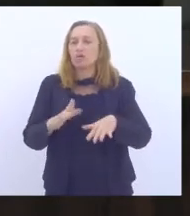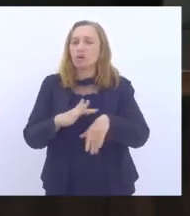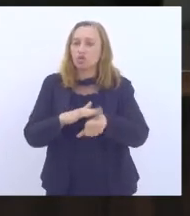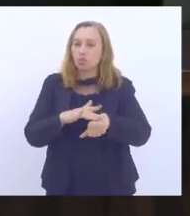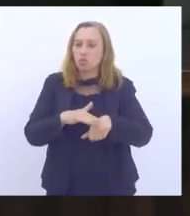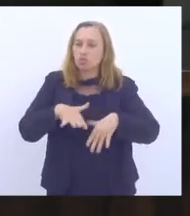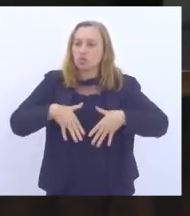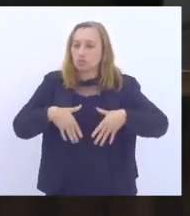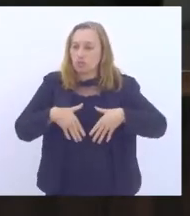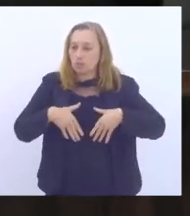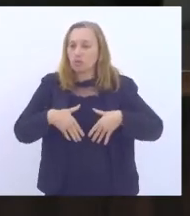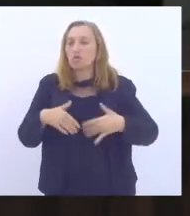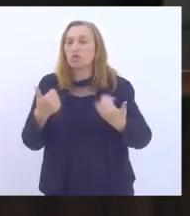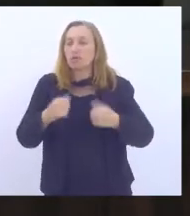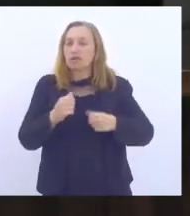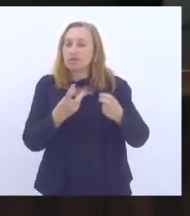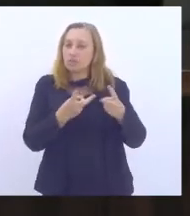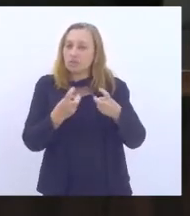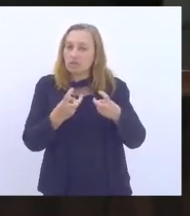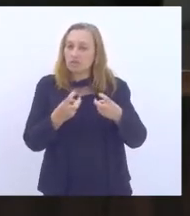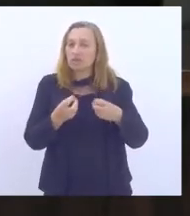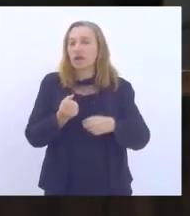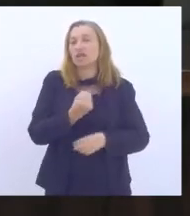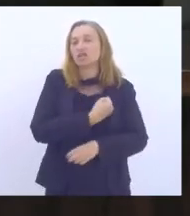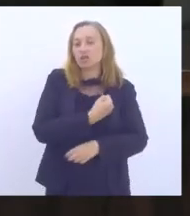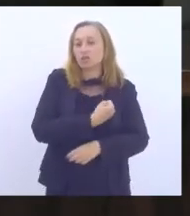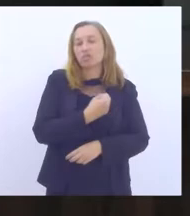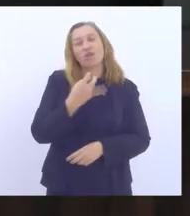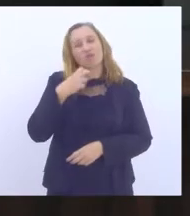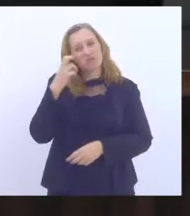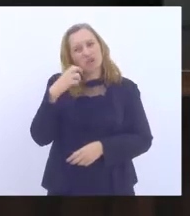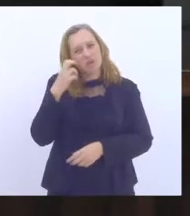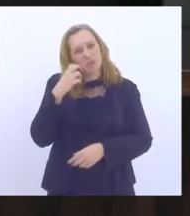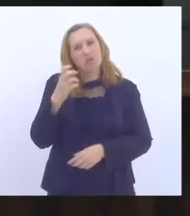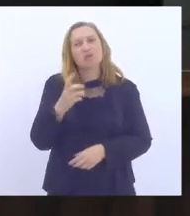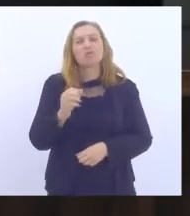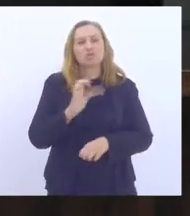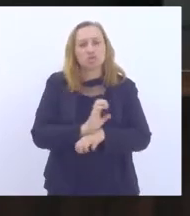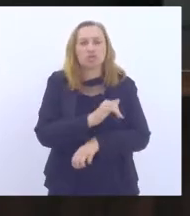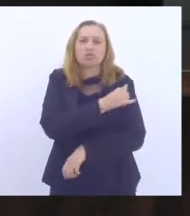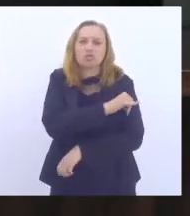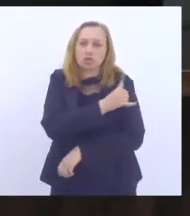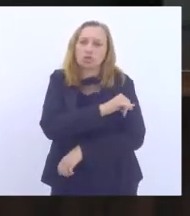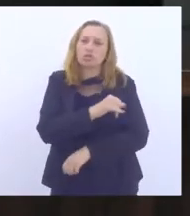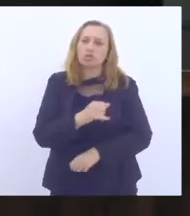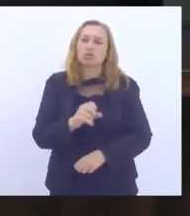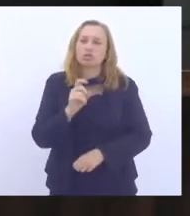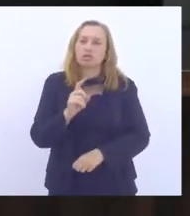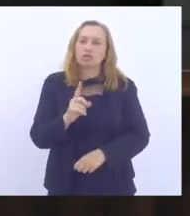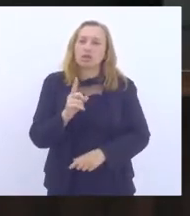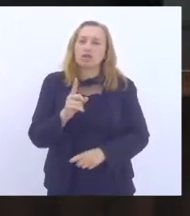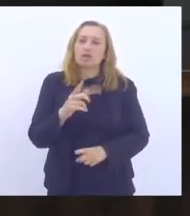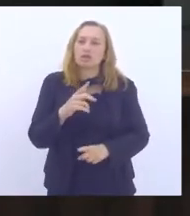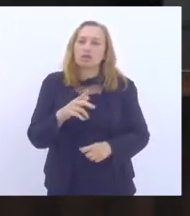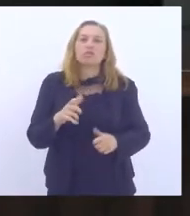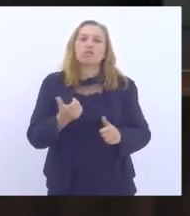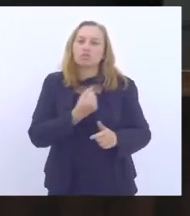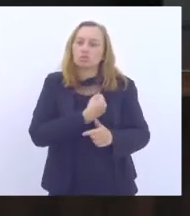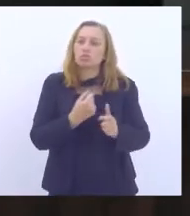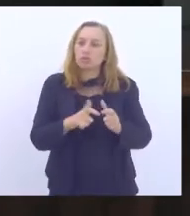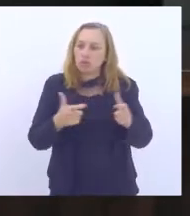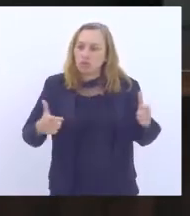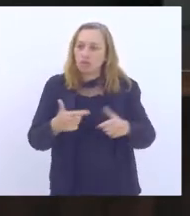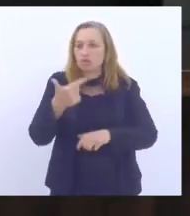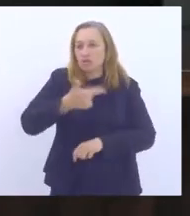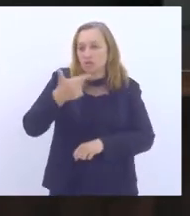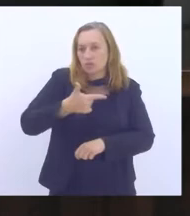esses dados esses números porque é uma vergonha para o estado do Rio de Janeiro seu campeão em caso e